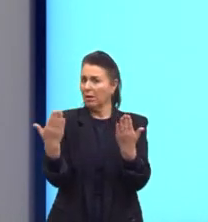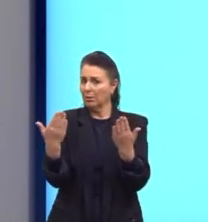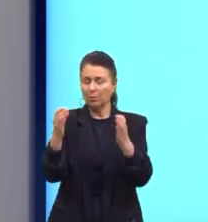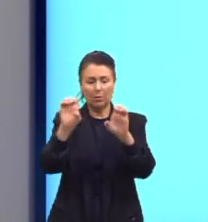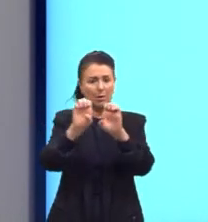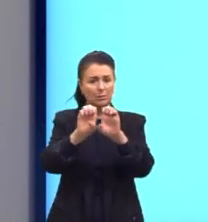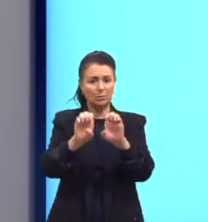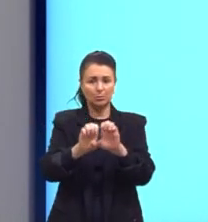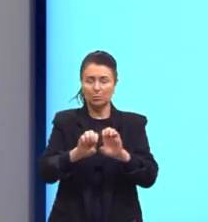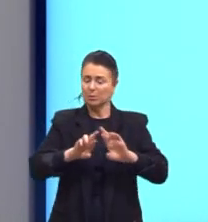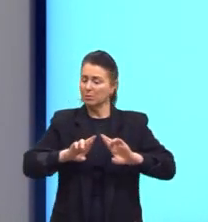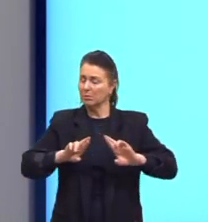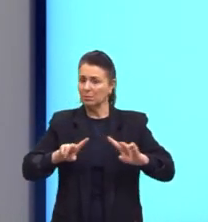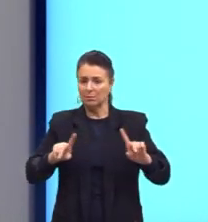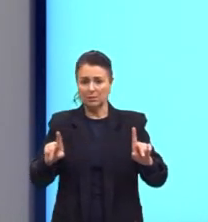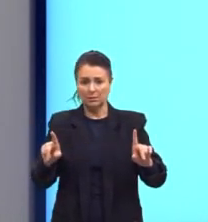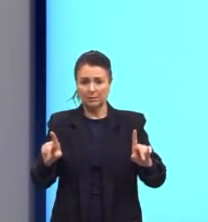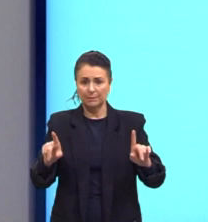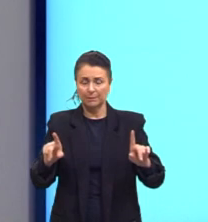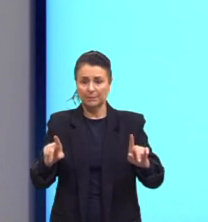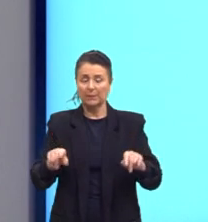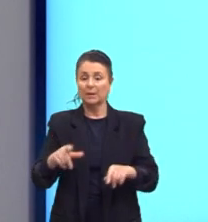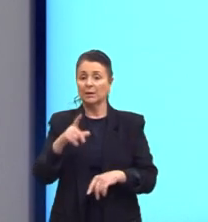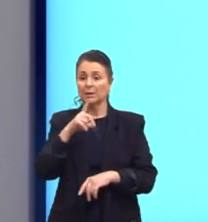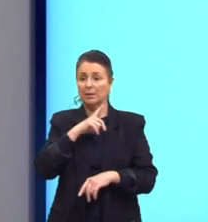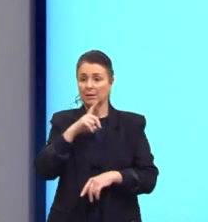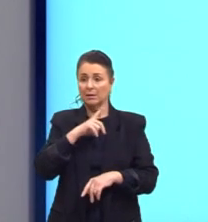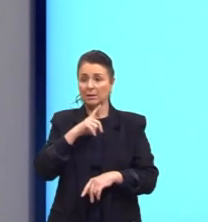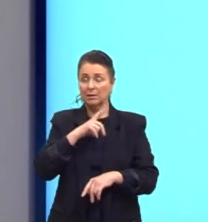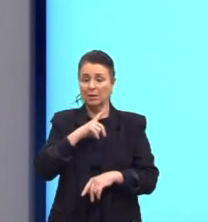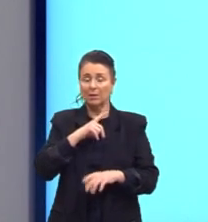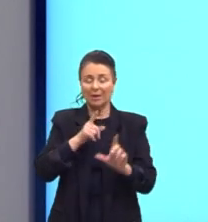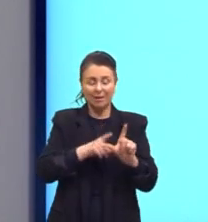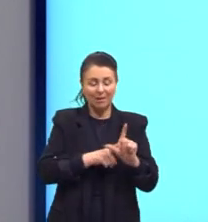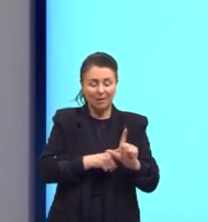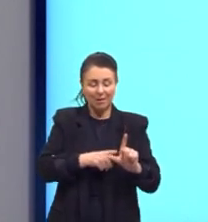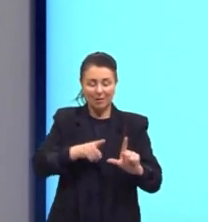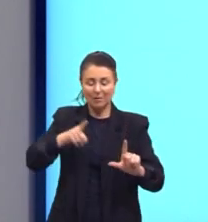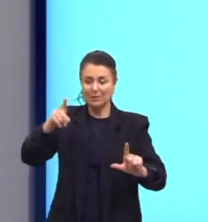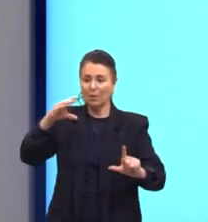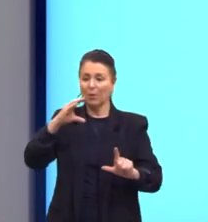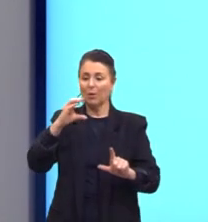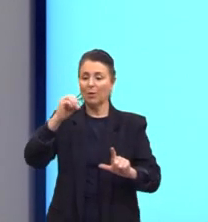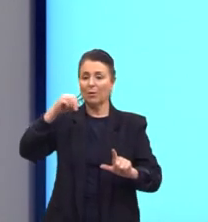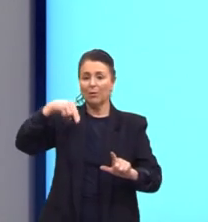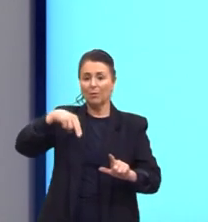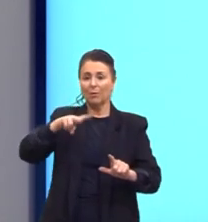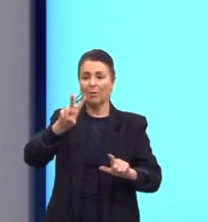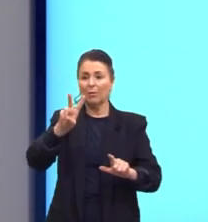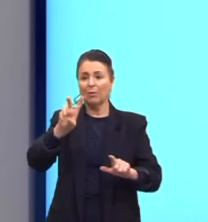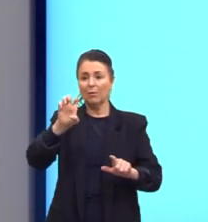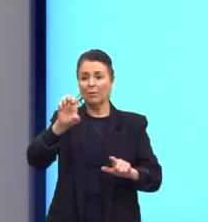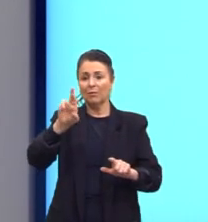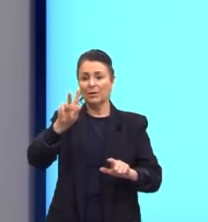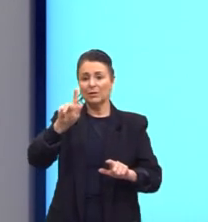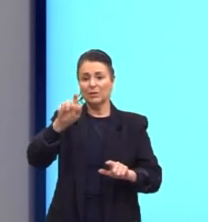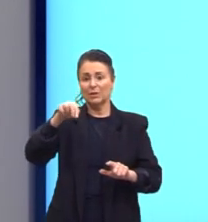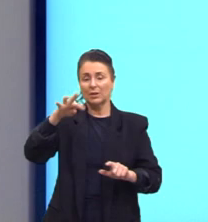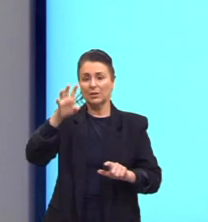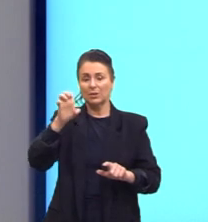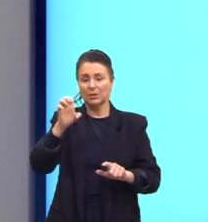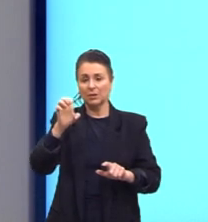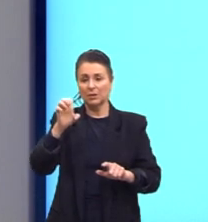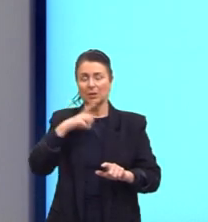estruturas análogas bom e é a evolução convergente tá eles são